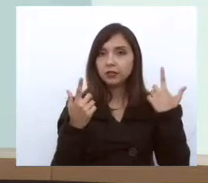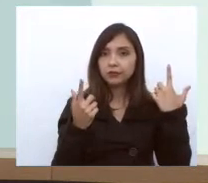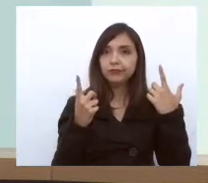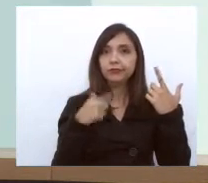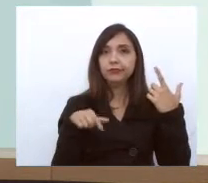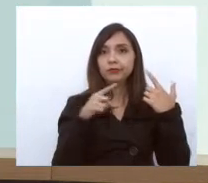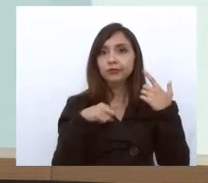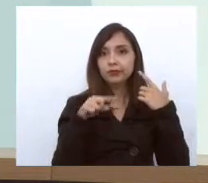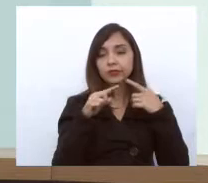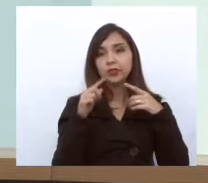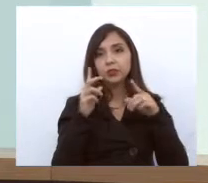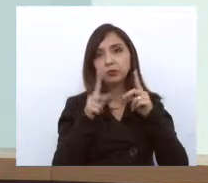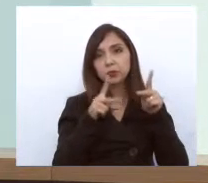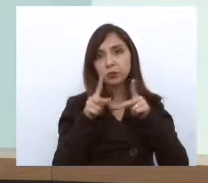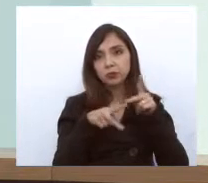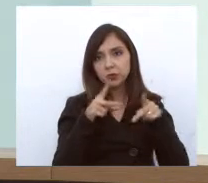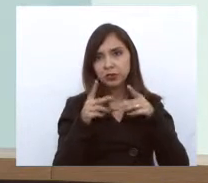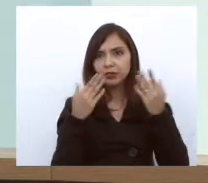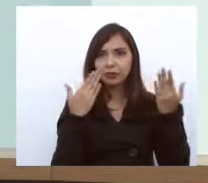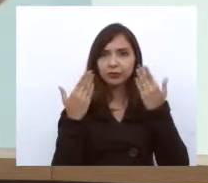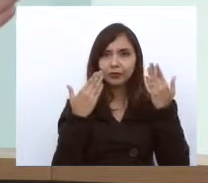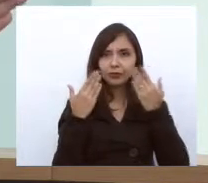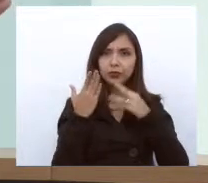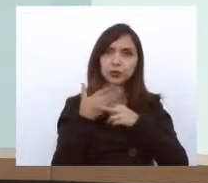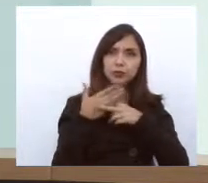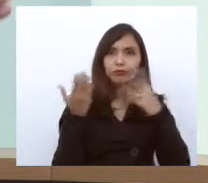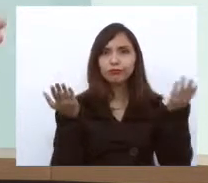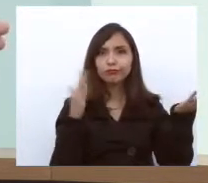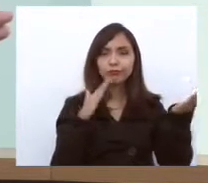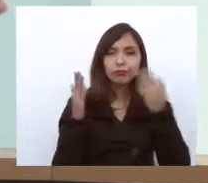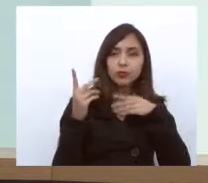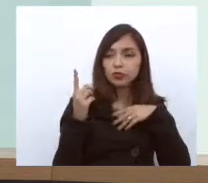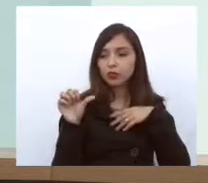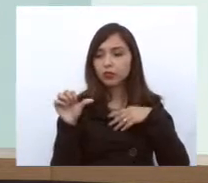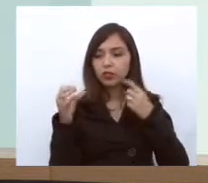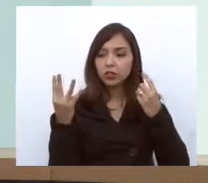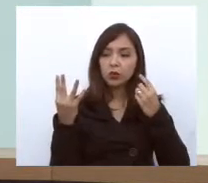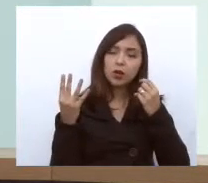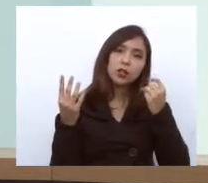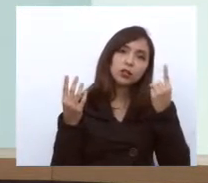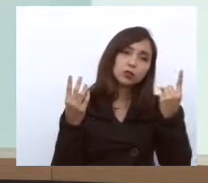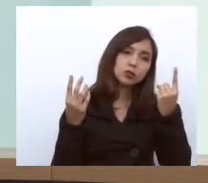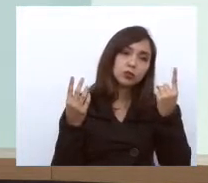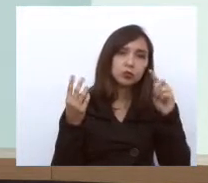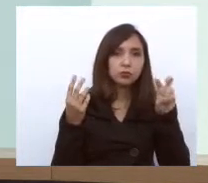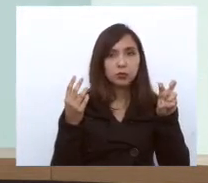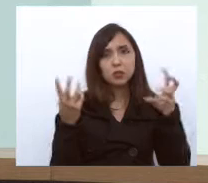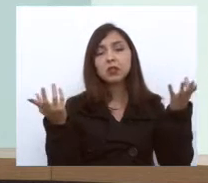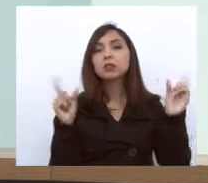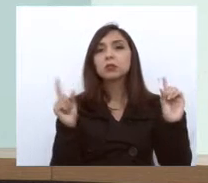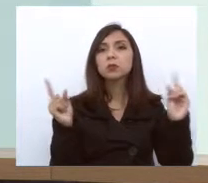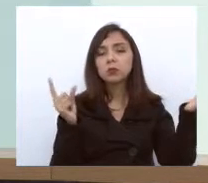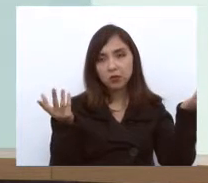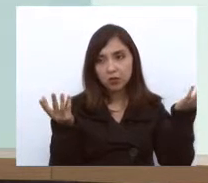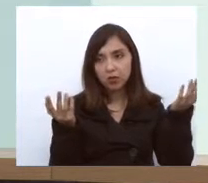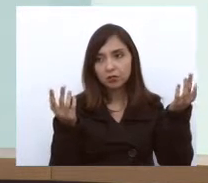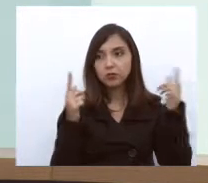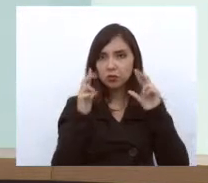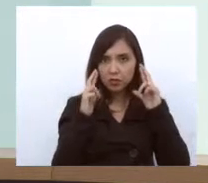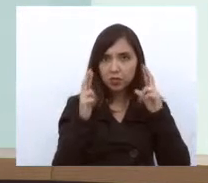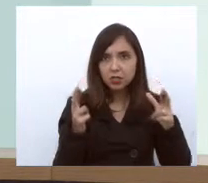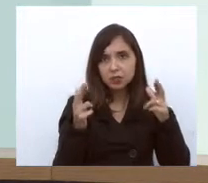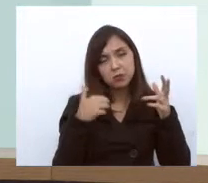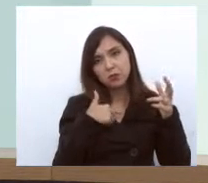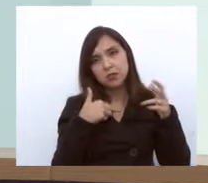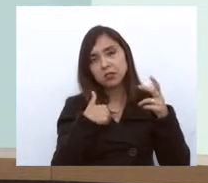prestando para a nossa população, que vai ficar em dúvida. O que está valendo, 94 ou 2005? Todo respeito à lei do vereador, mas eu não